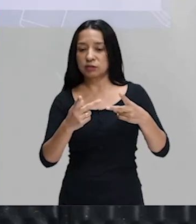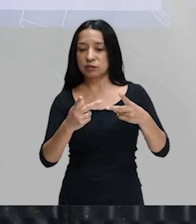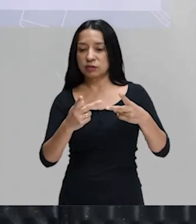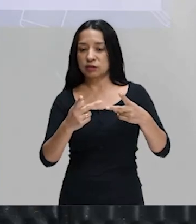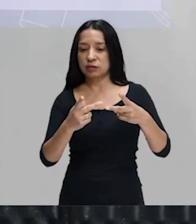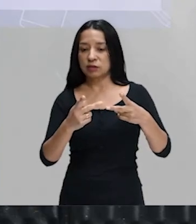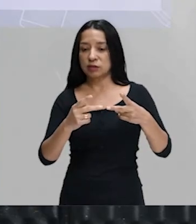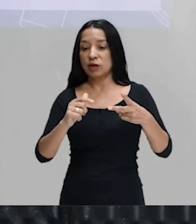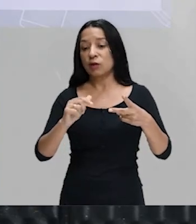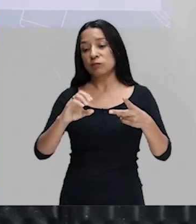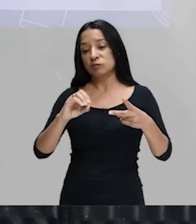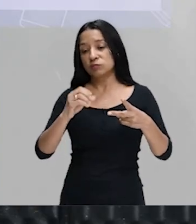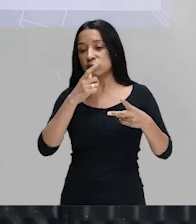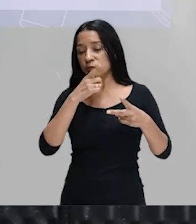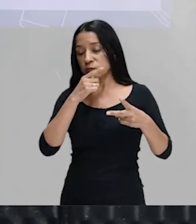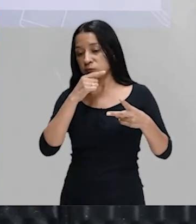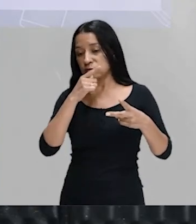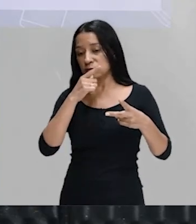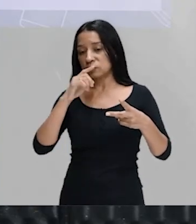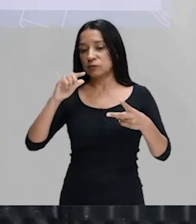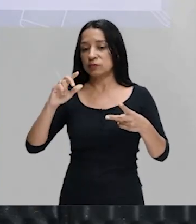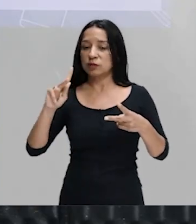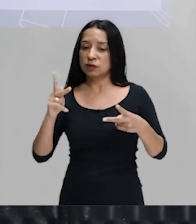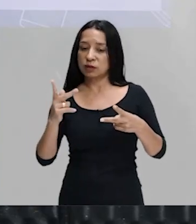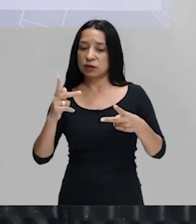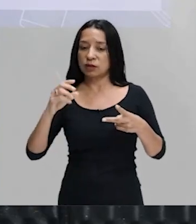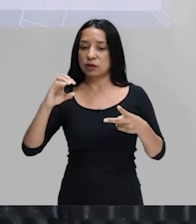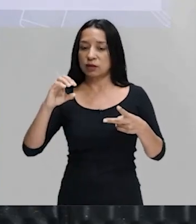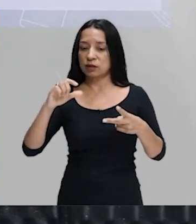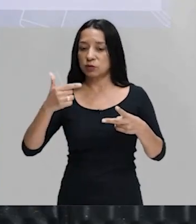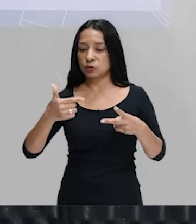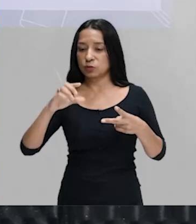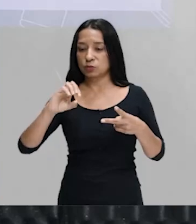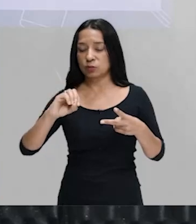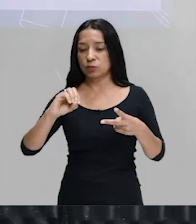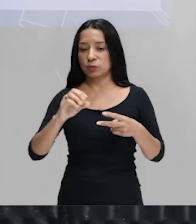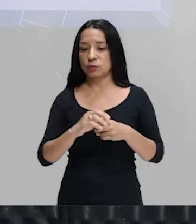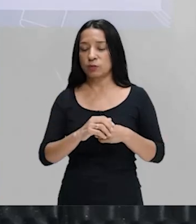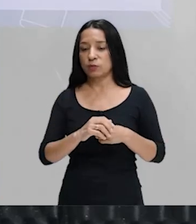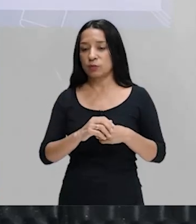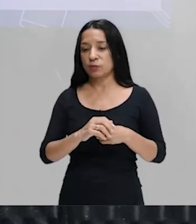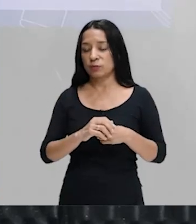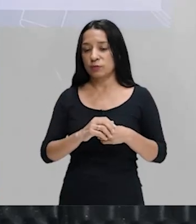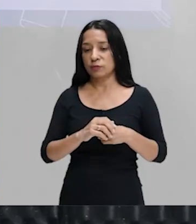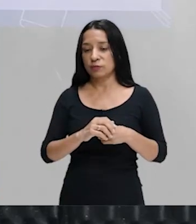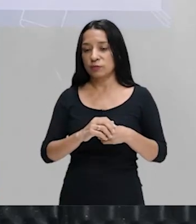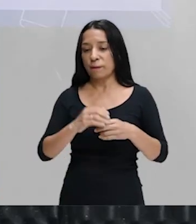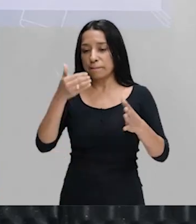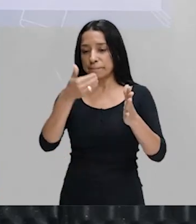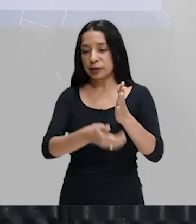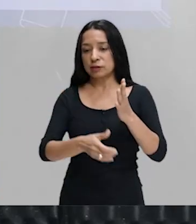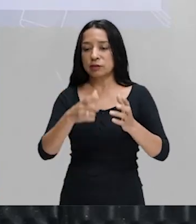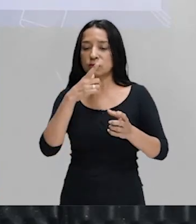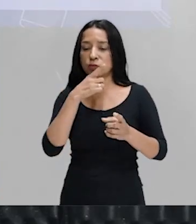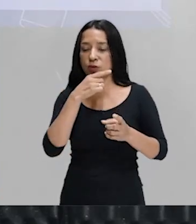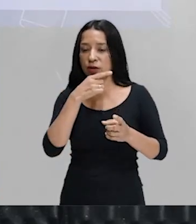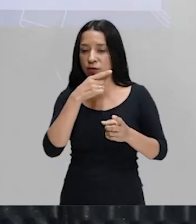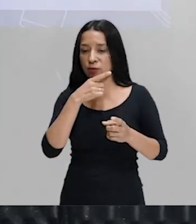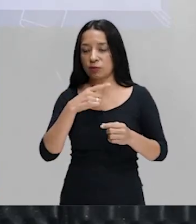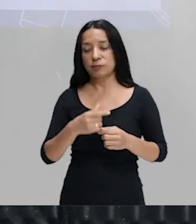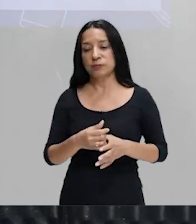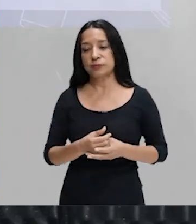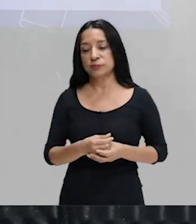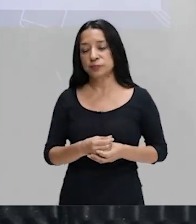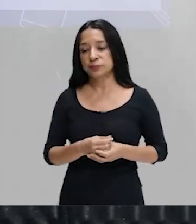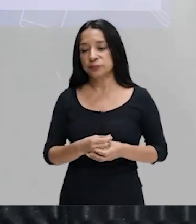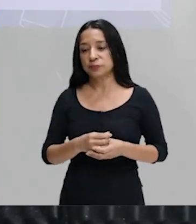molécula de água, H2O. Eu tirei a molécula de água, eu estou desidratando. Havendo essa